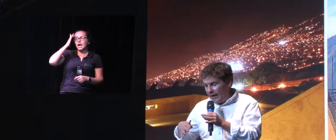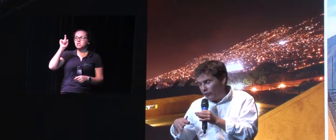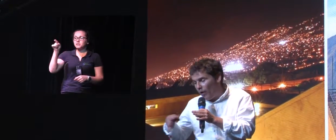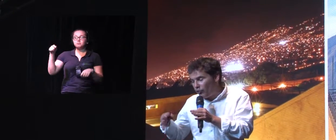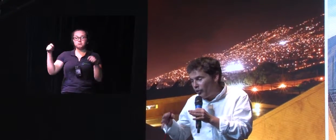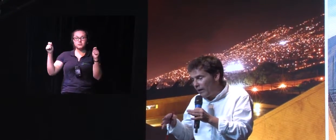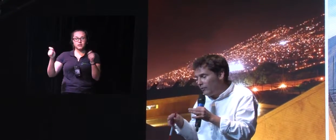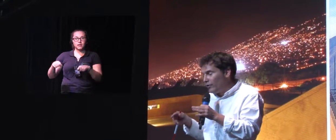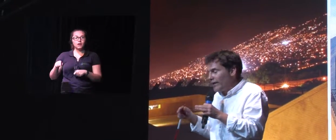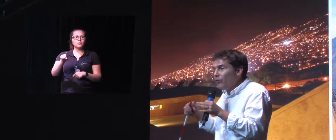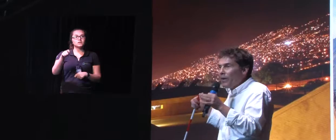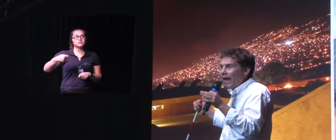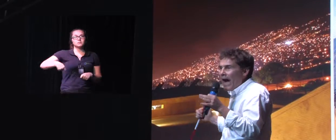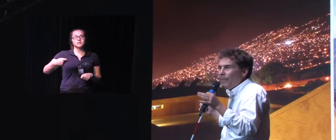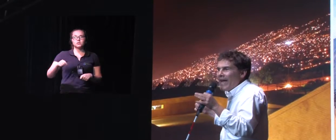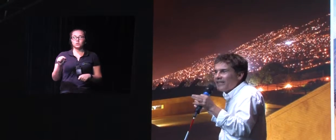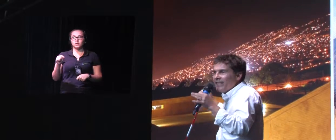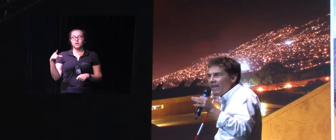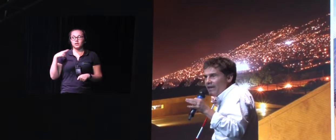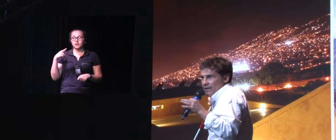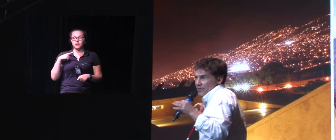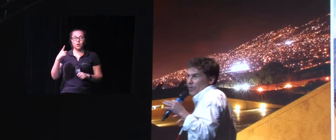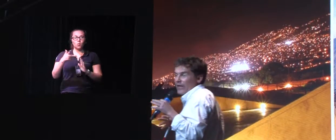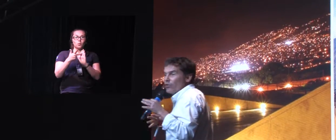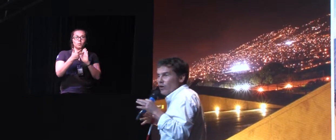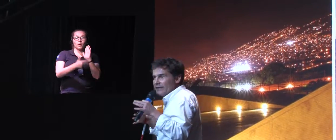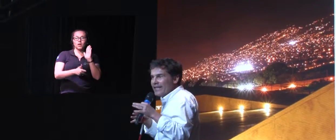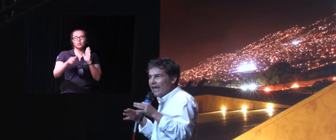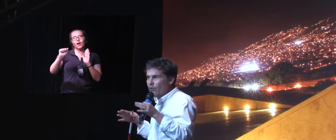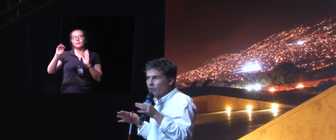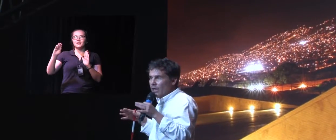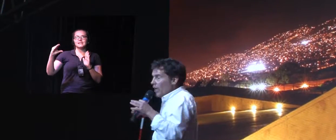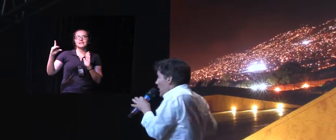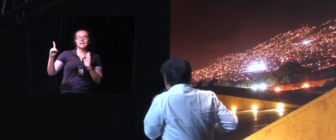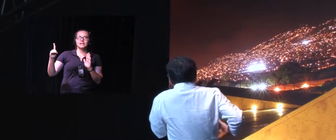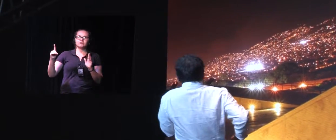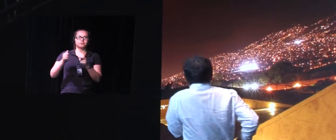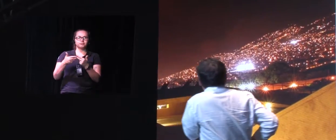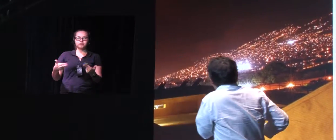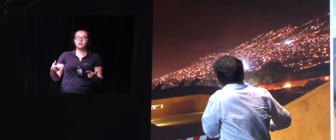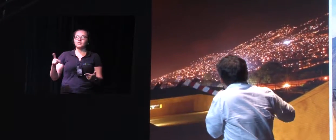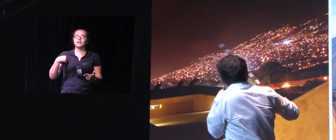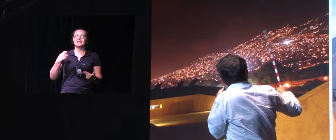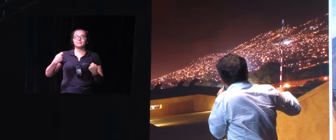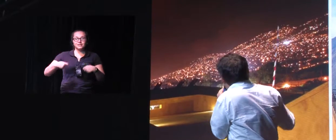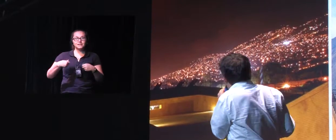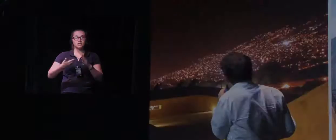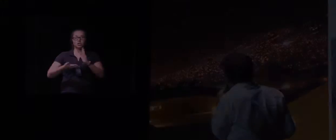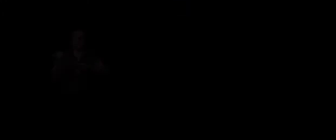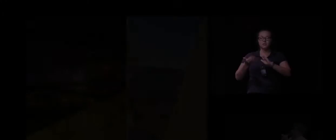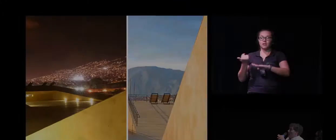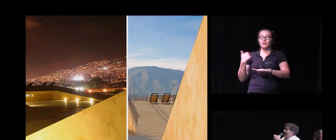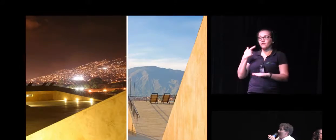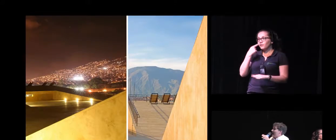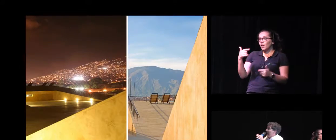E quando você acha que isso vai funcionar, você precisa ter um plano A, B, C, D, etc.